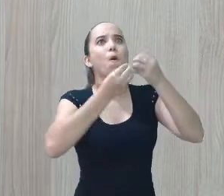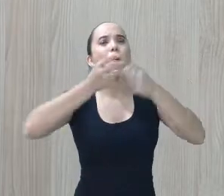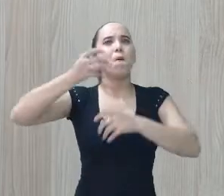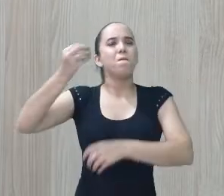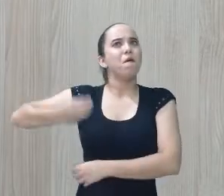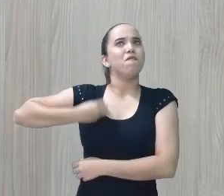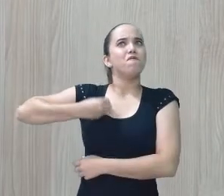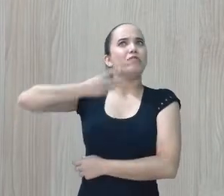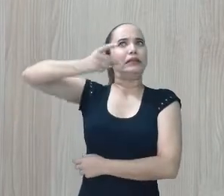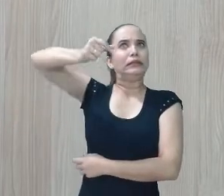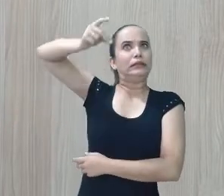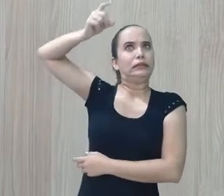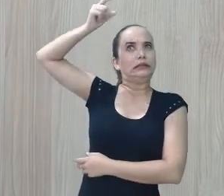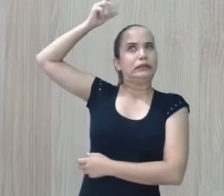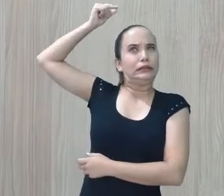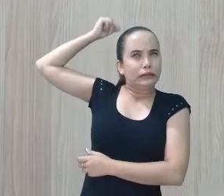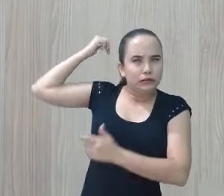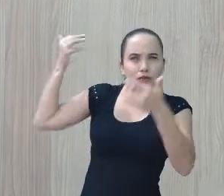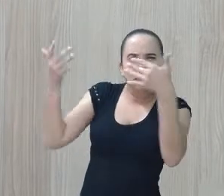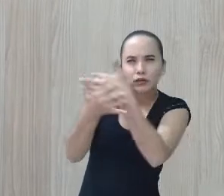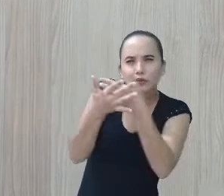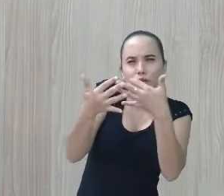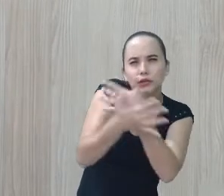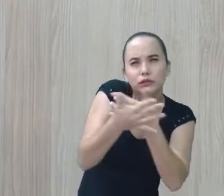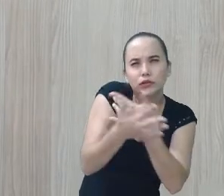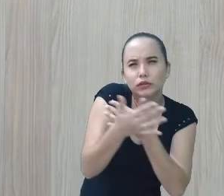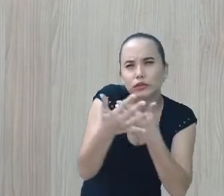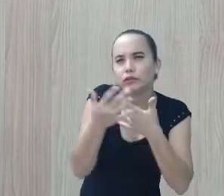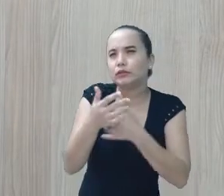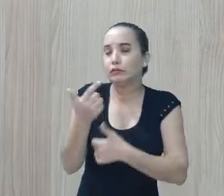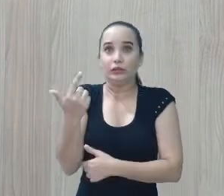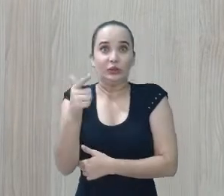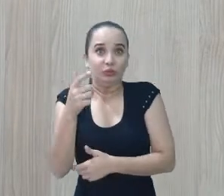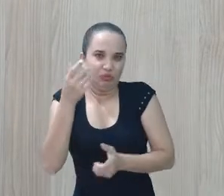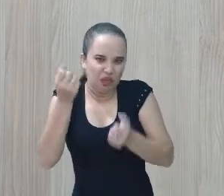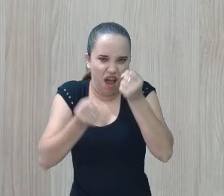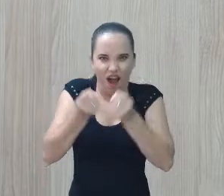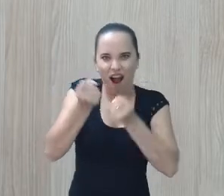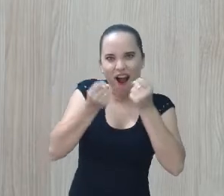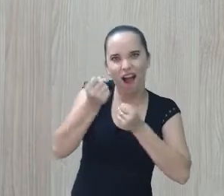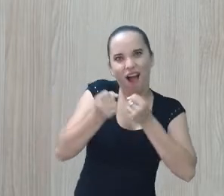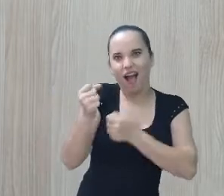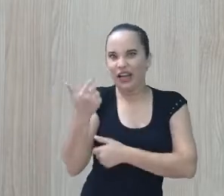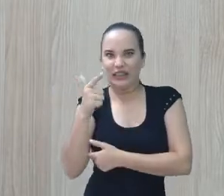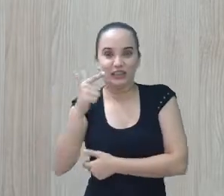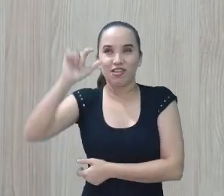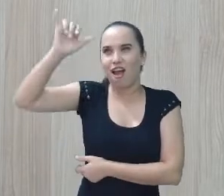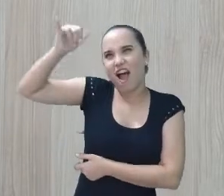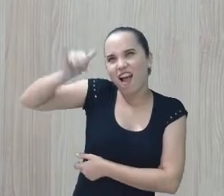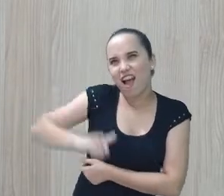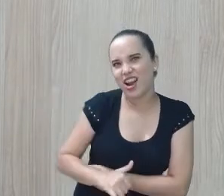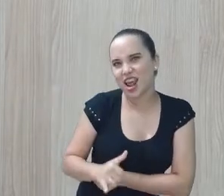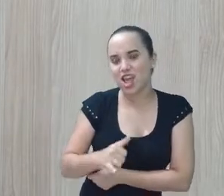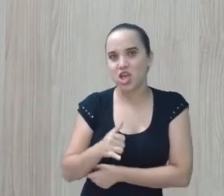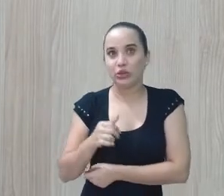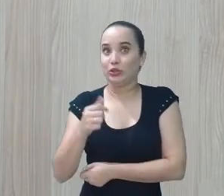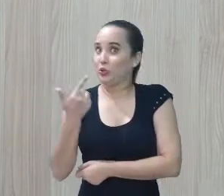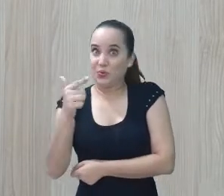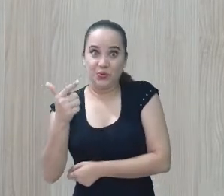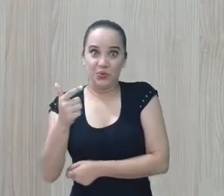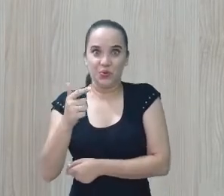numa cidade, né, antiga, aqueles sem vilarejos carro, que aparecem sem nos energia, filmes, né? Menina, eu fico sem